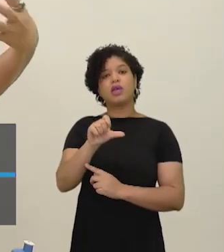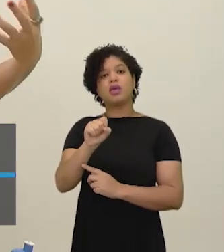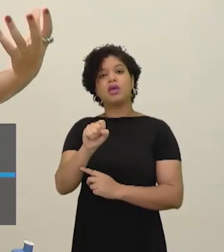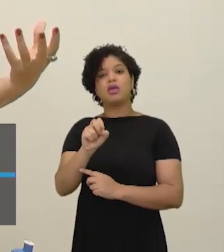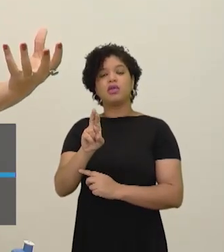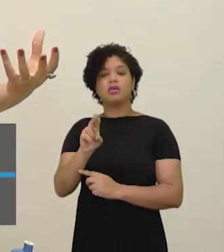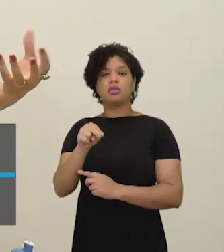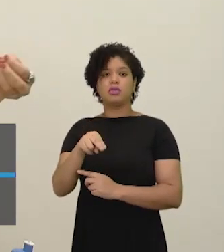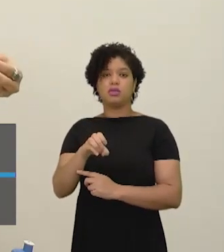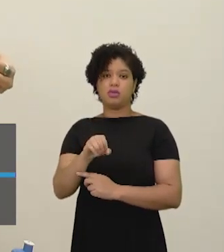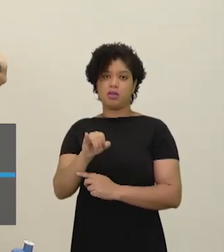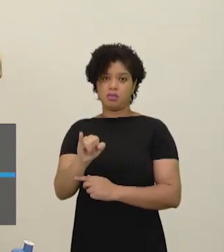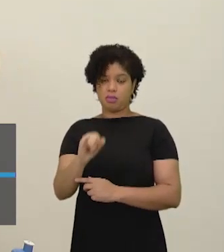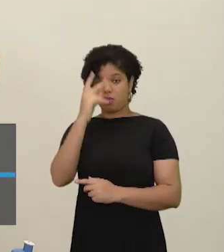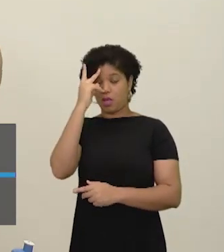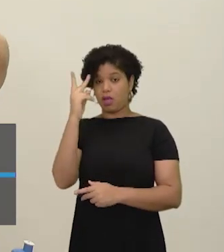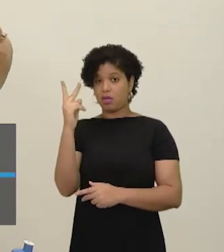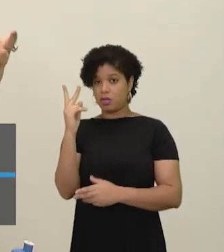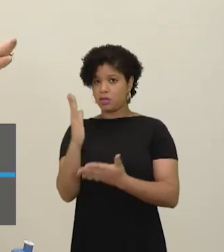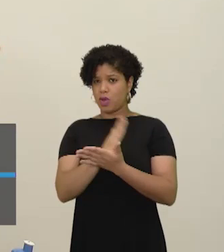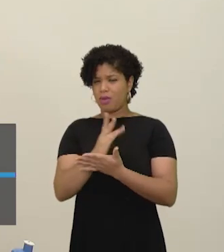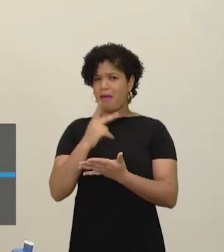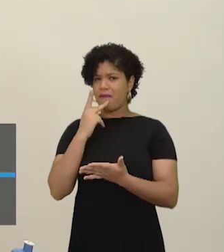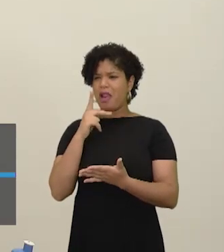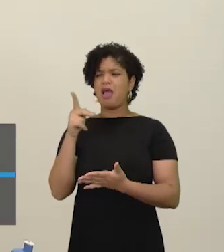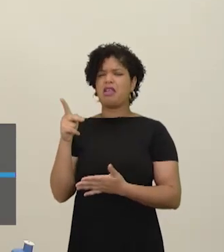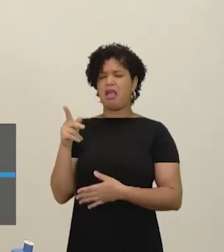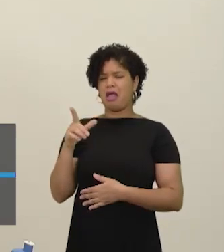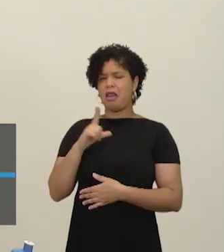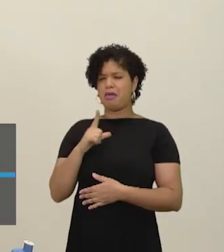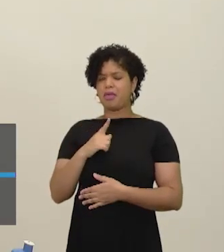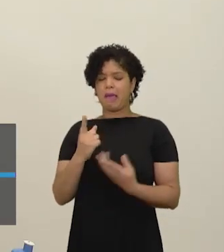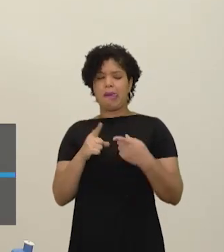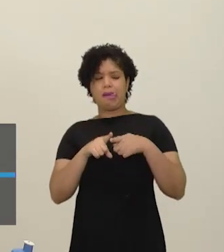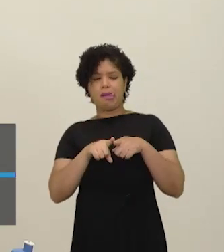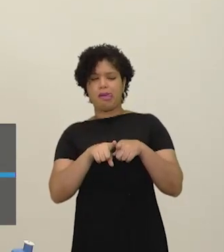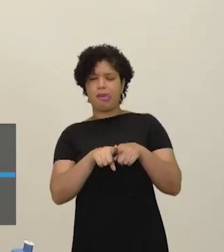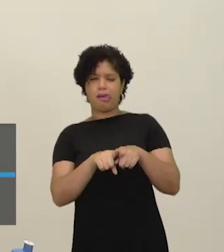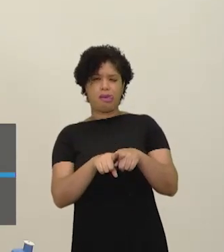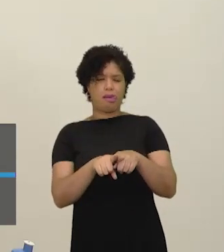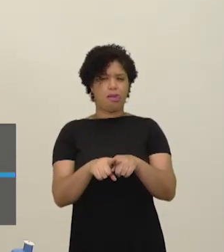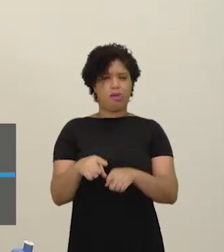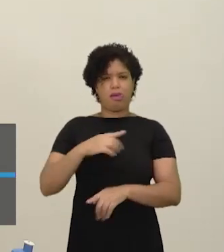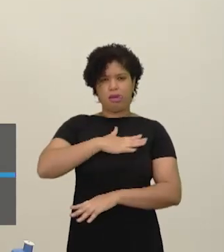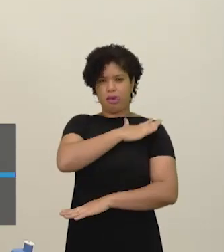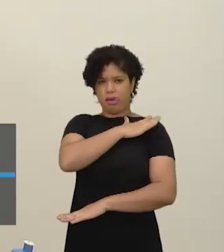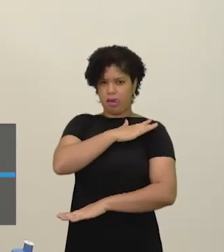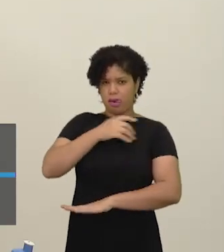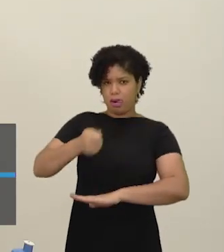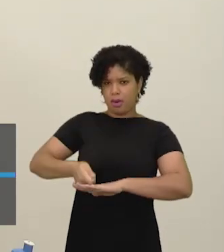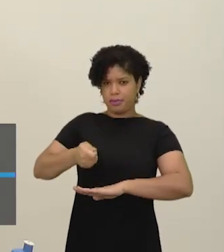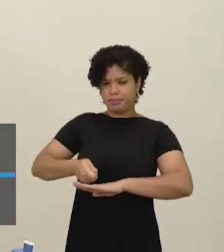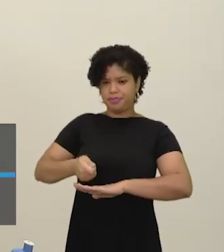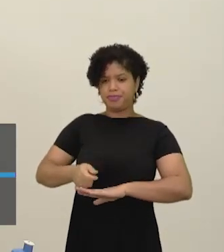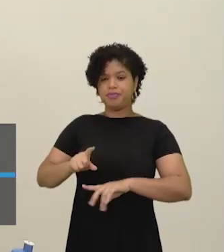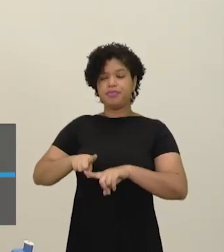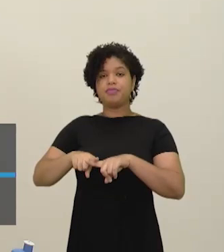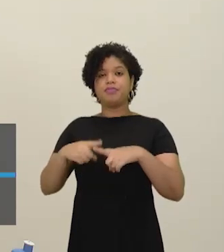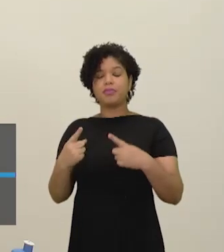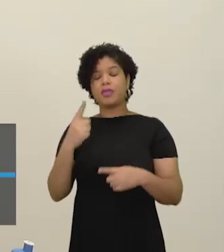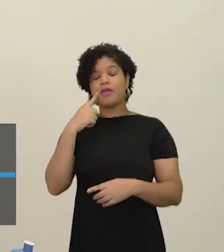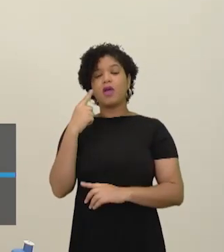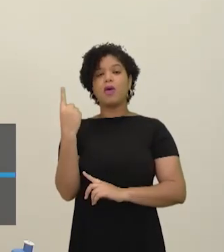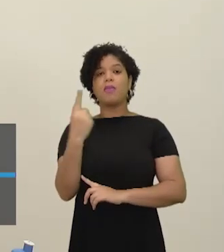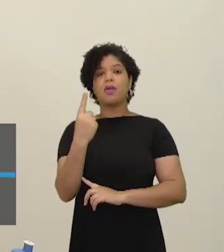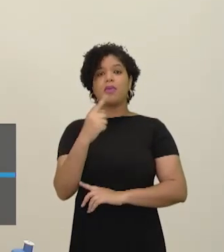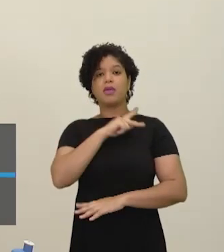à lógica da ditadura, mas a questão é que com José Sarney nós temos aí um primeiro